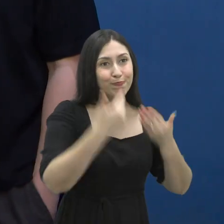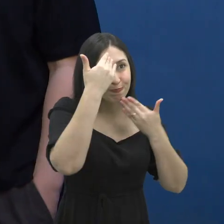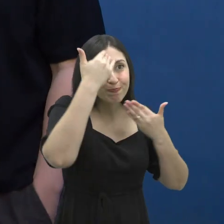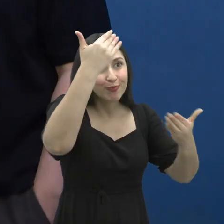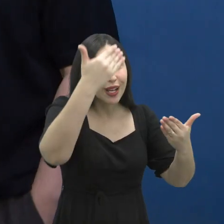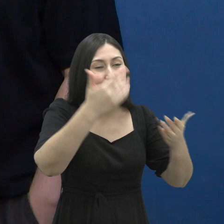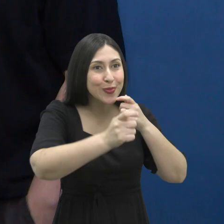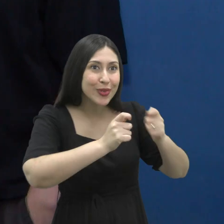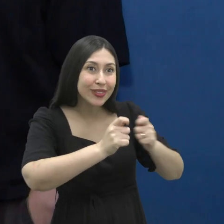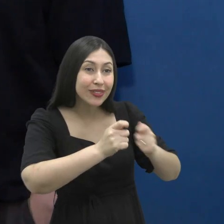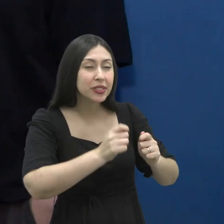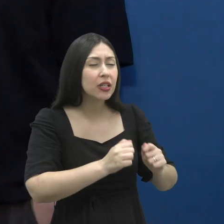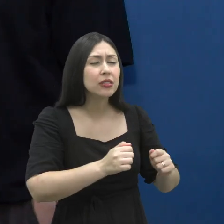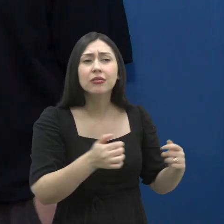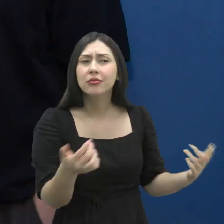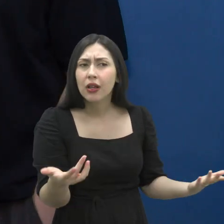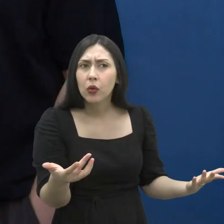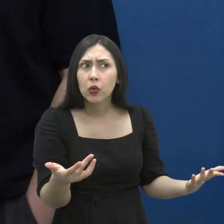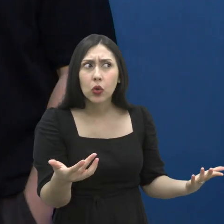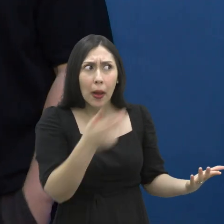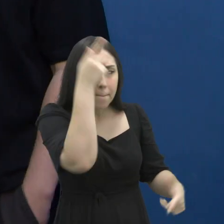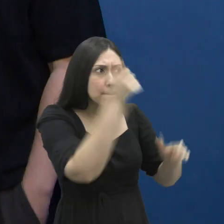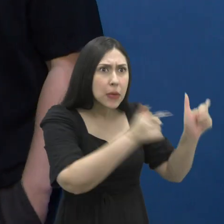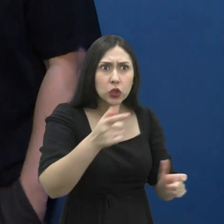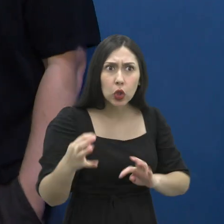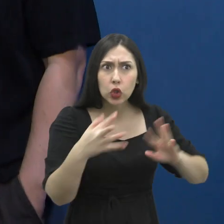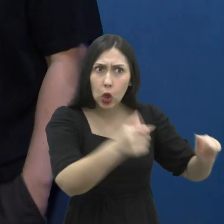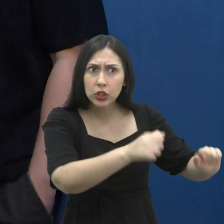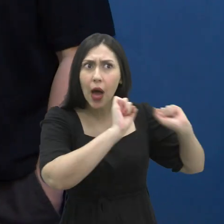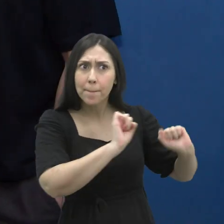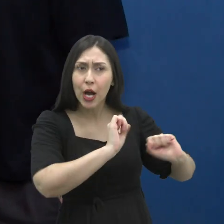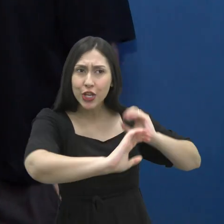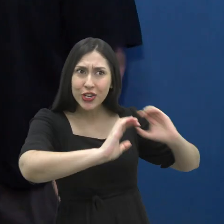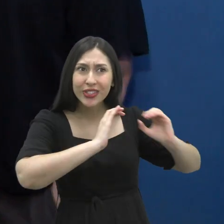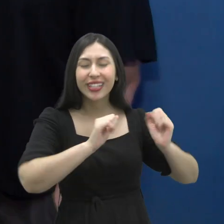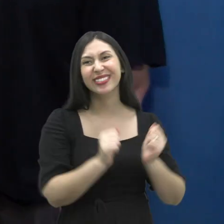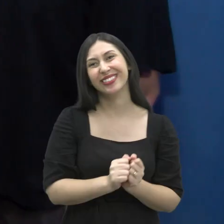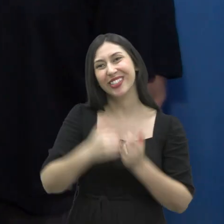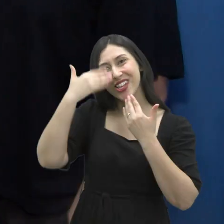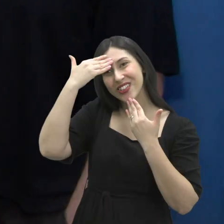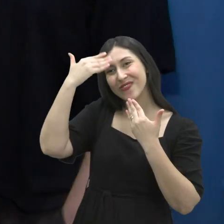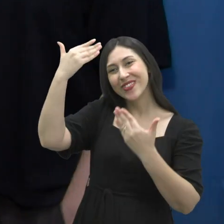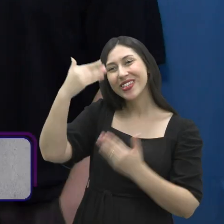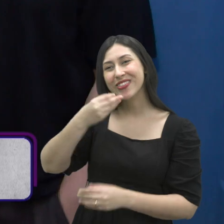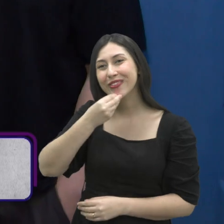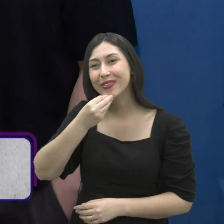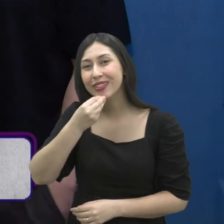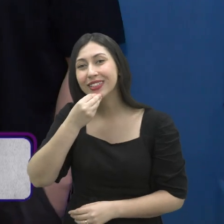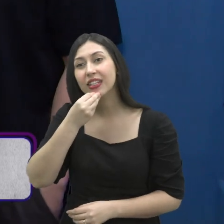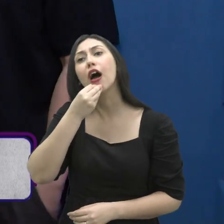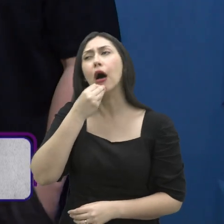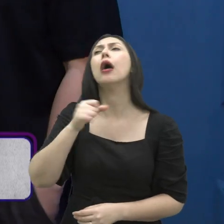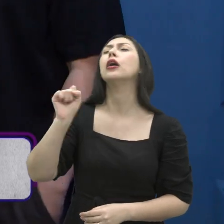pela sua entrevista. Afinal, todo mundo pode cantar? Obrigado, pessoal. Obrigado, Matheus, pela